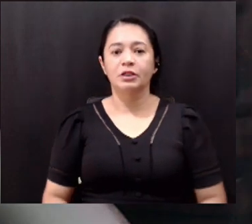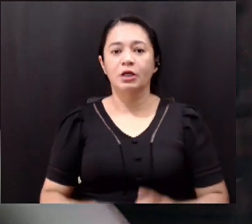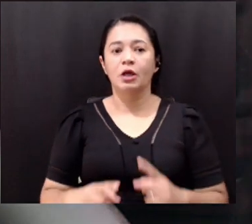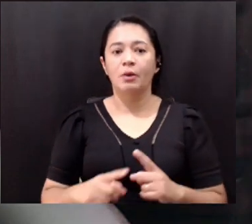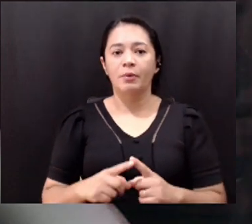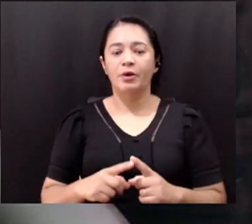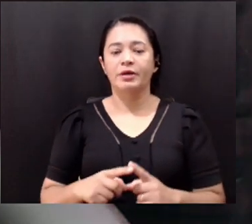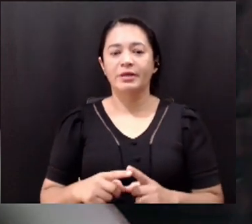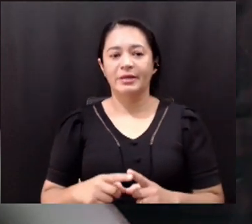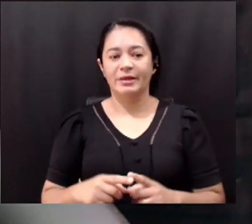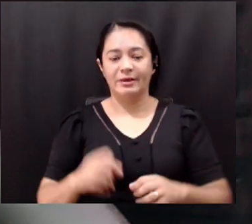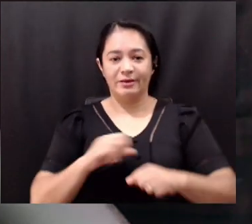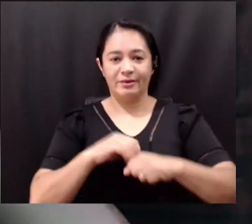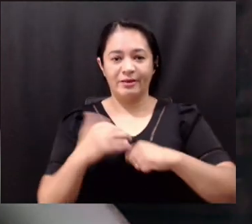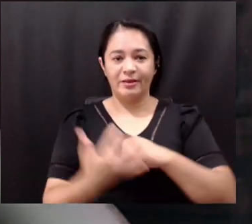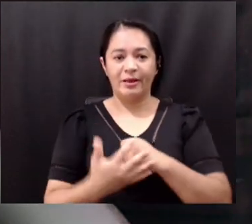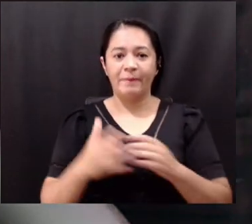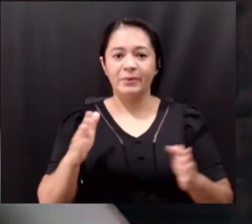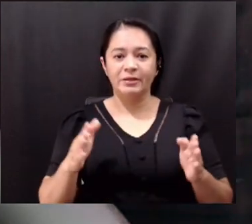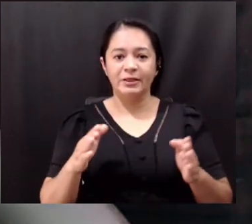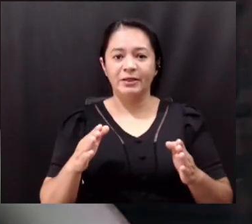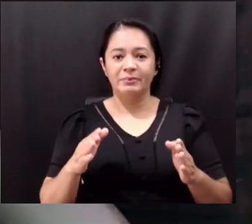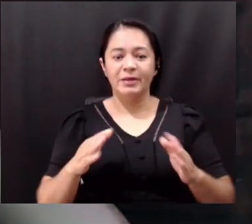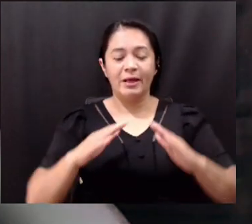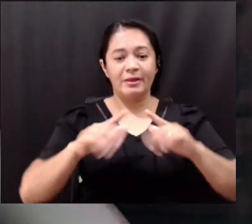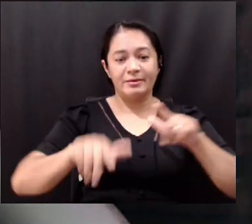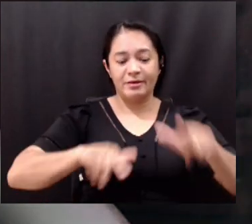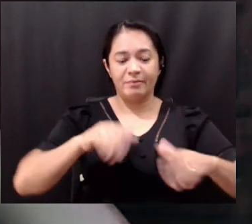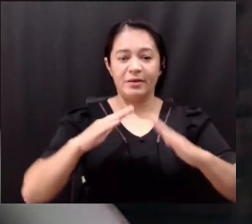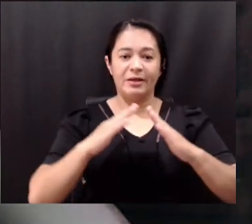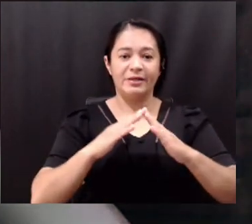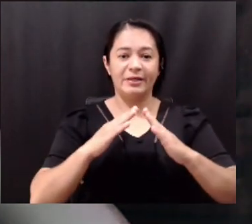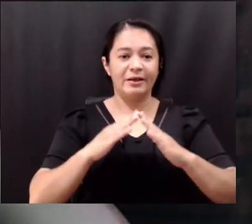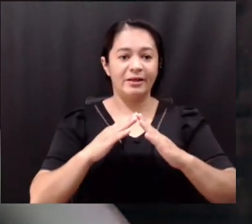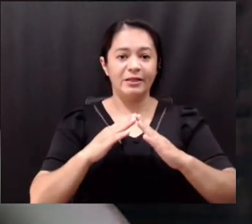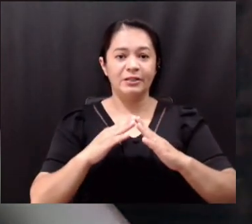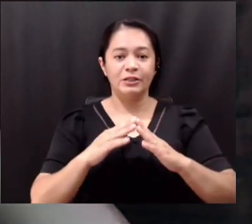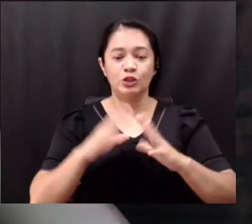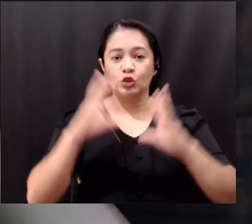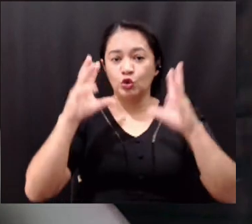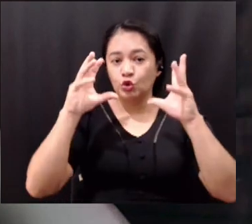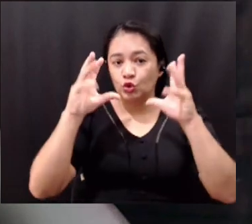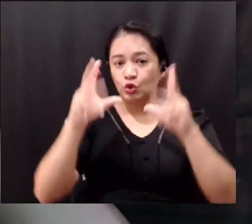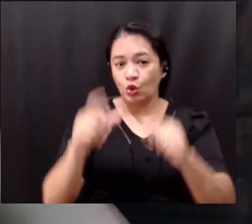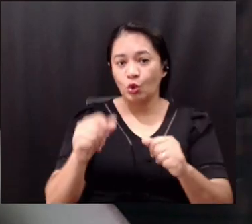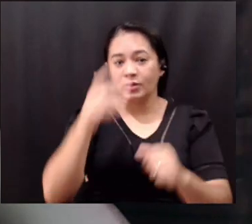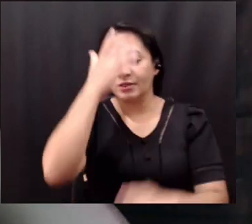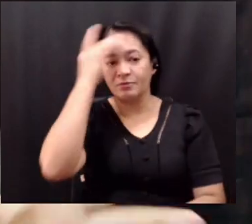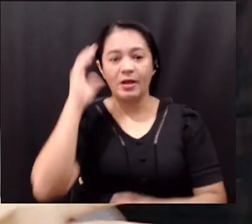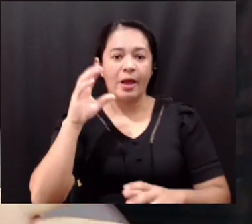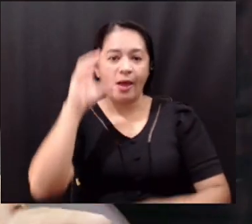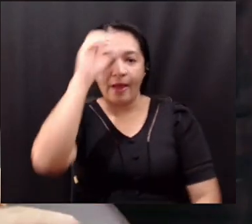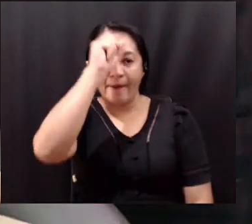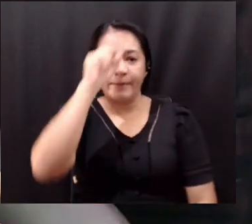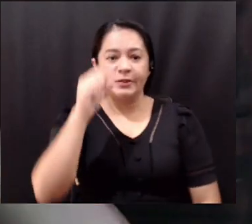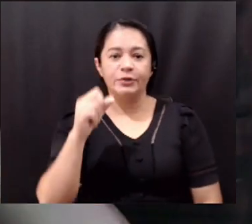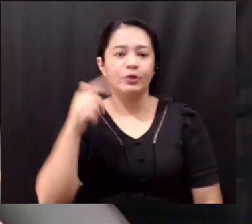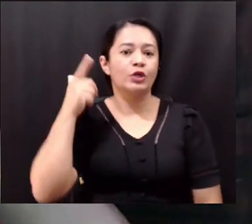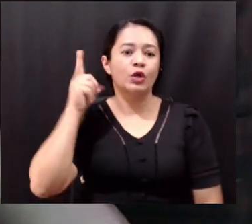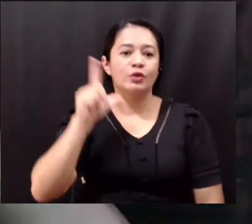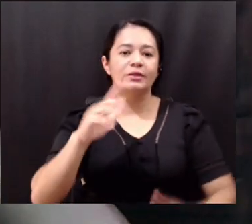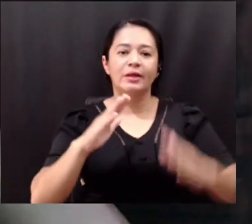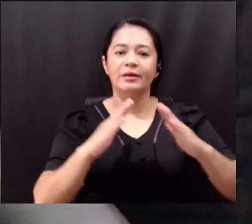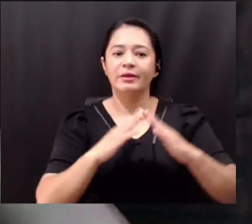home office, todo mundo aprendeu que Uhum. através do celular ou através do computador, estando em casa, você não sai mais